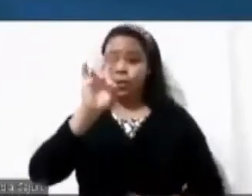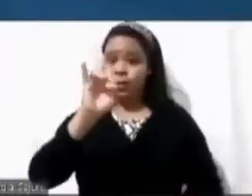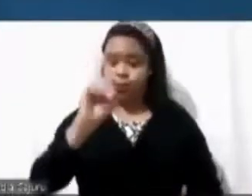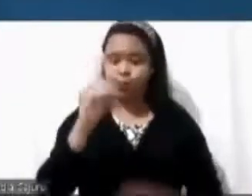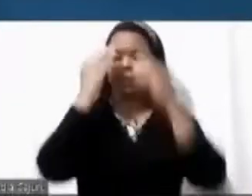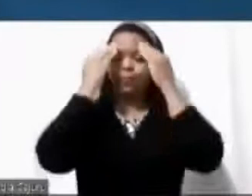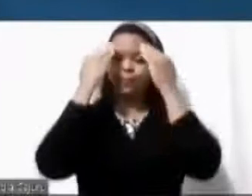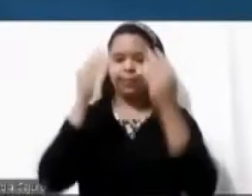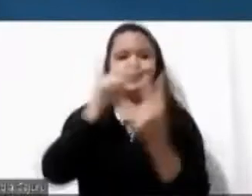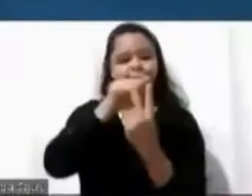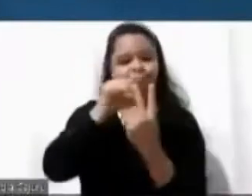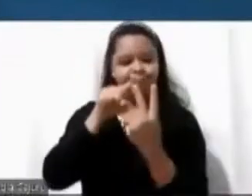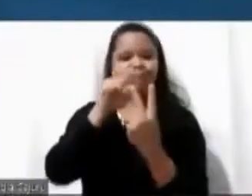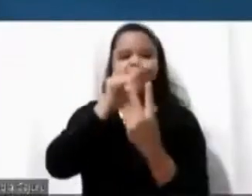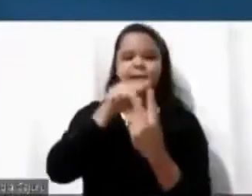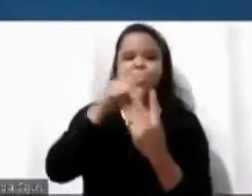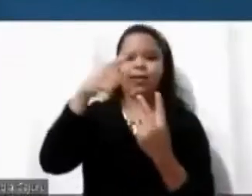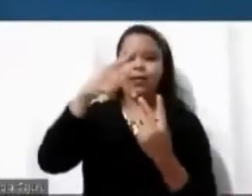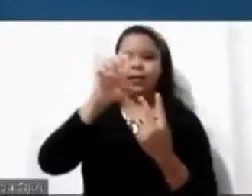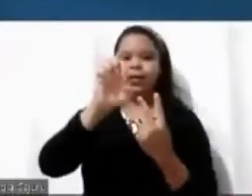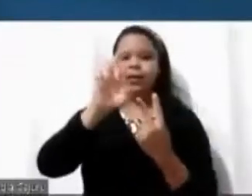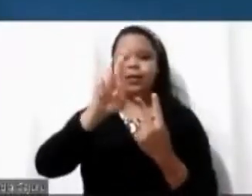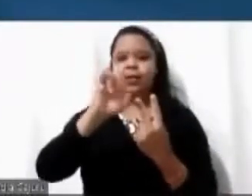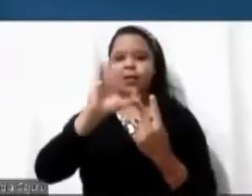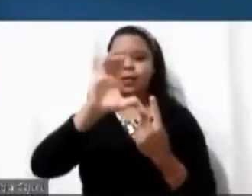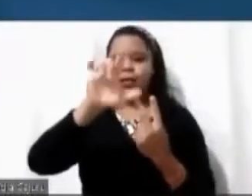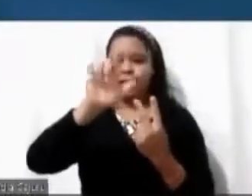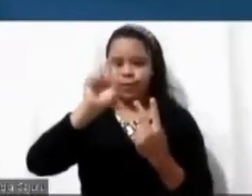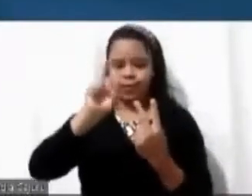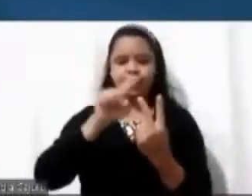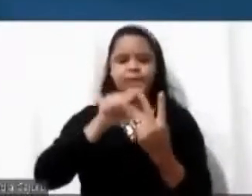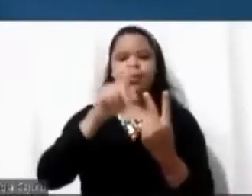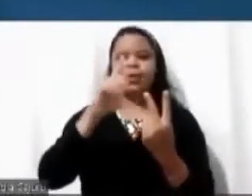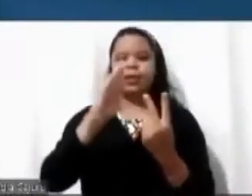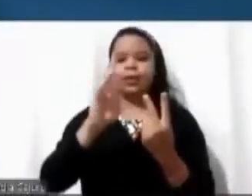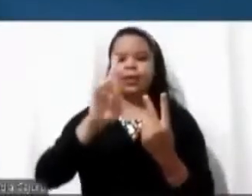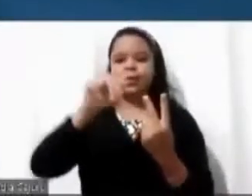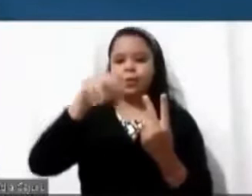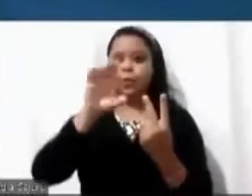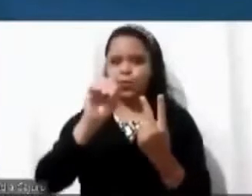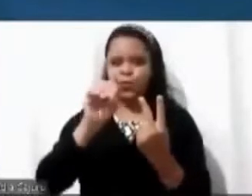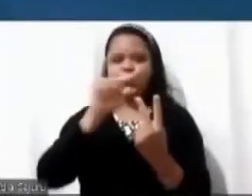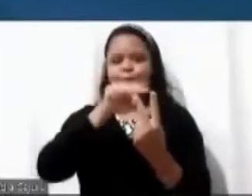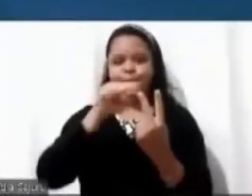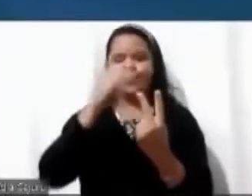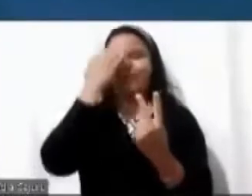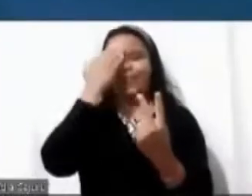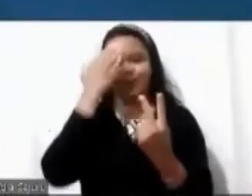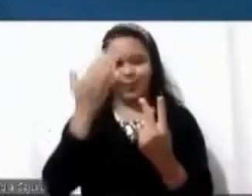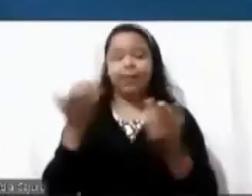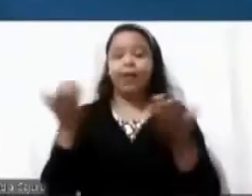doutores Péricles e Dr. Bruno e passo agora, doutores, a palavra ao